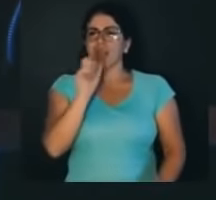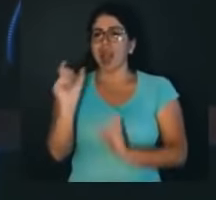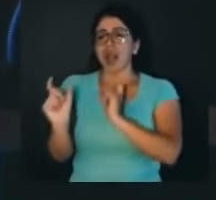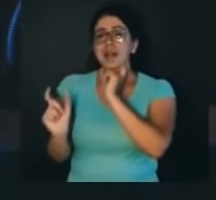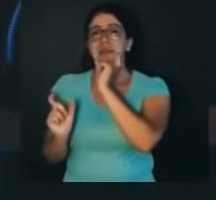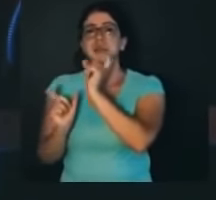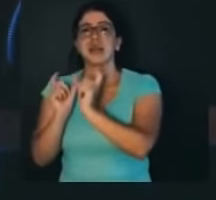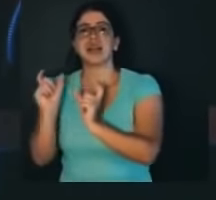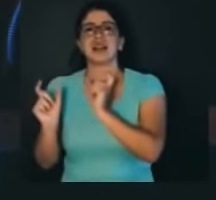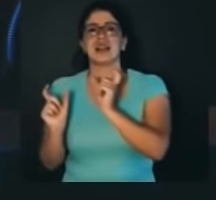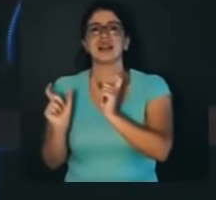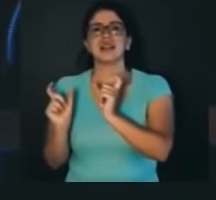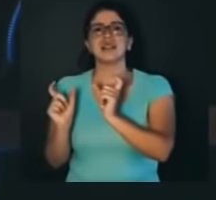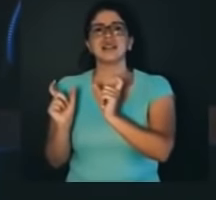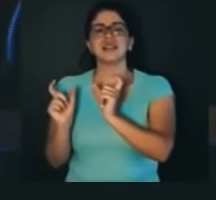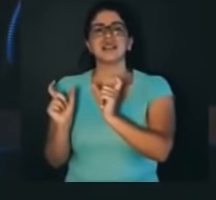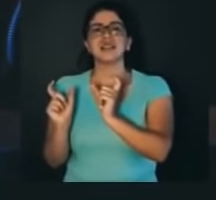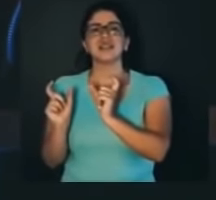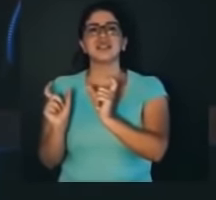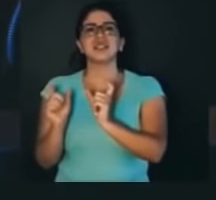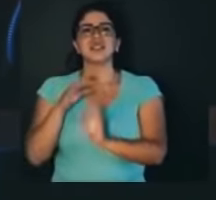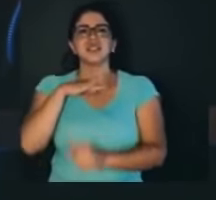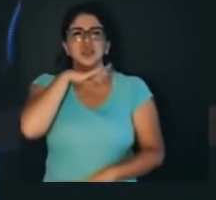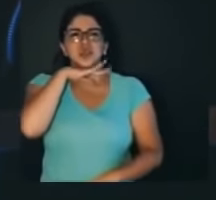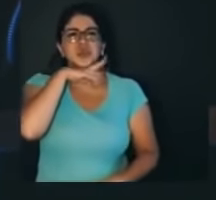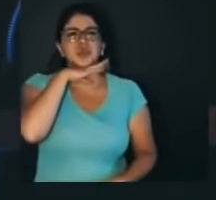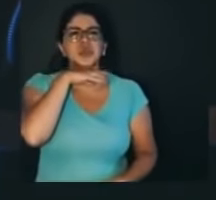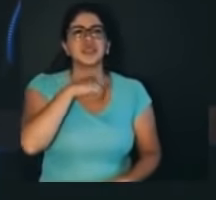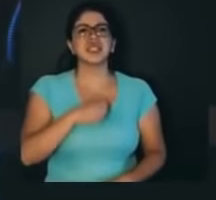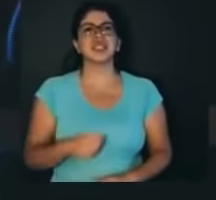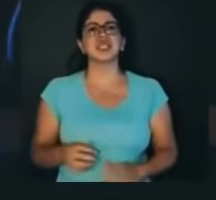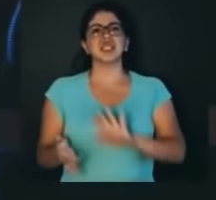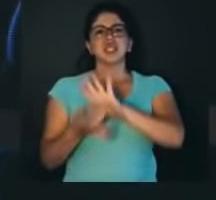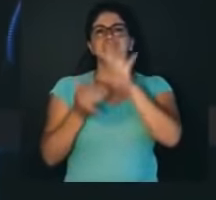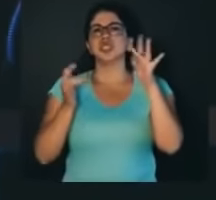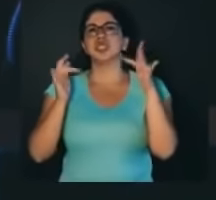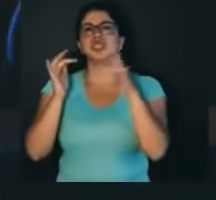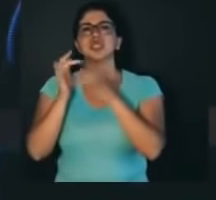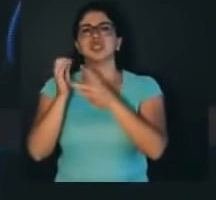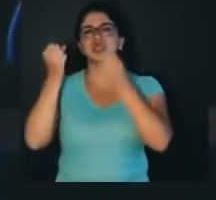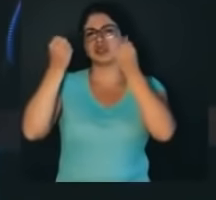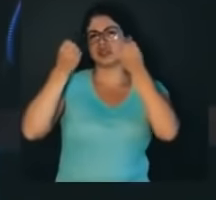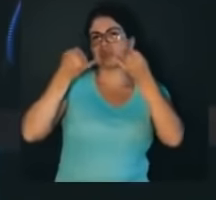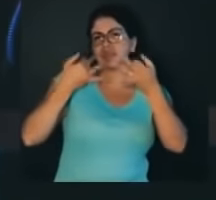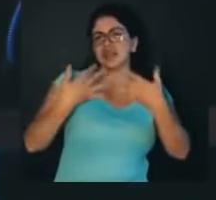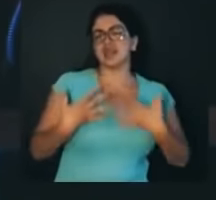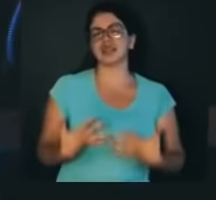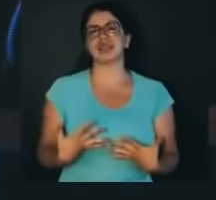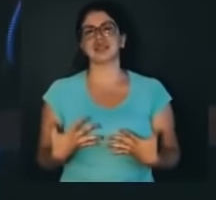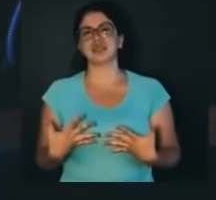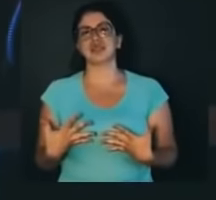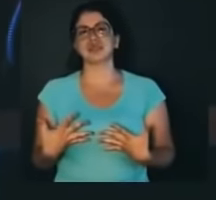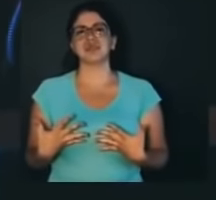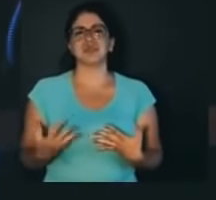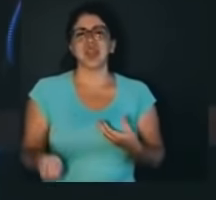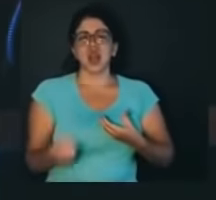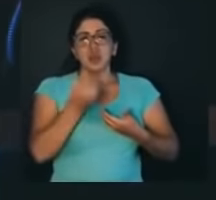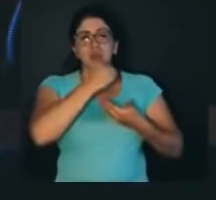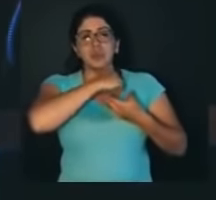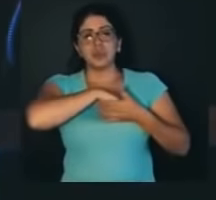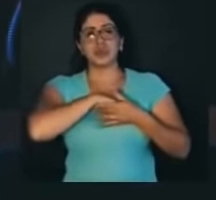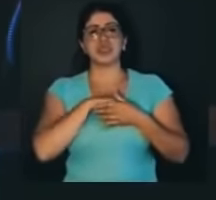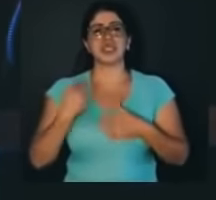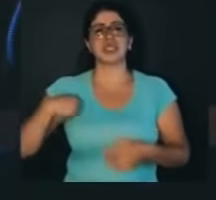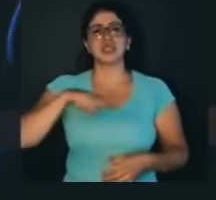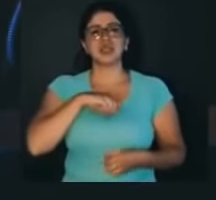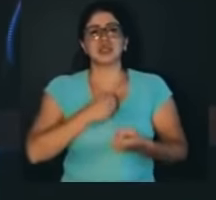vai dizer, que procedem do coração e que verdadeiramente contaminam tanto aquele que fala como aquele que